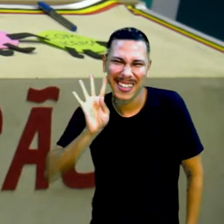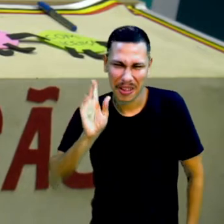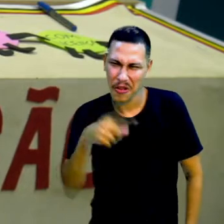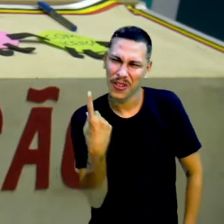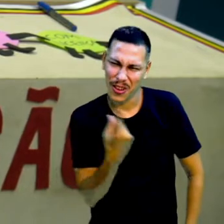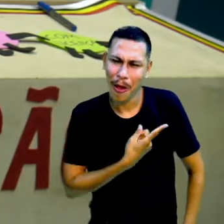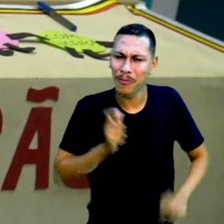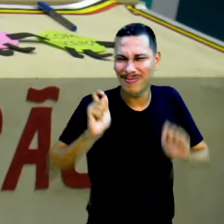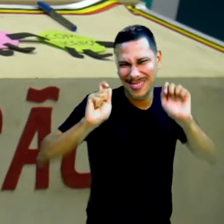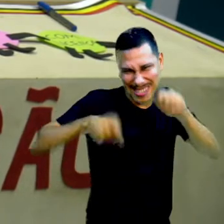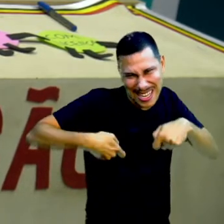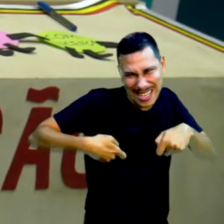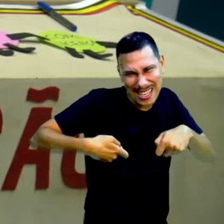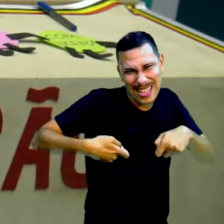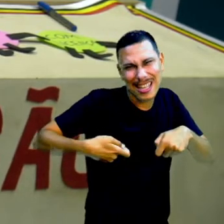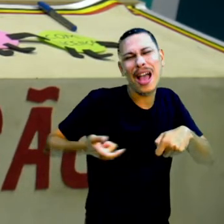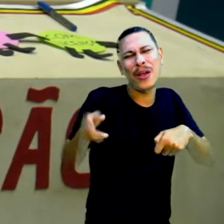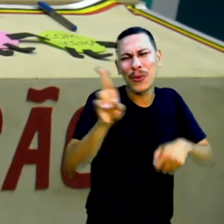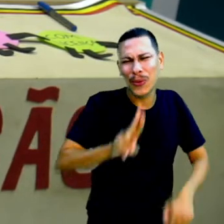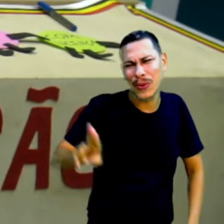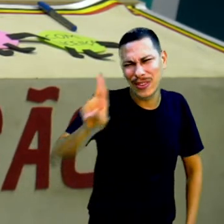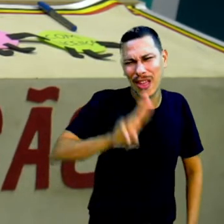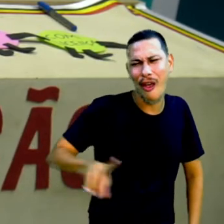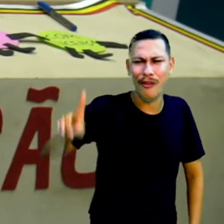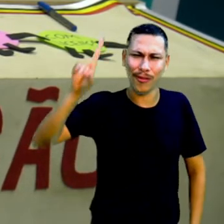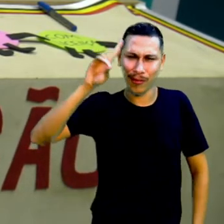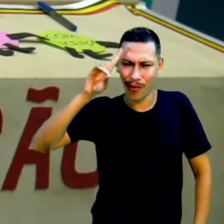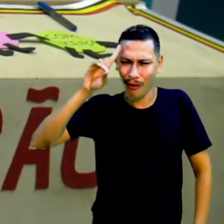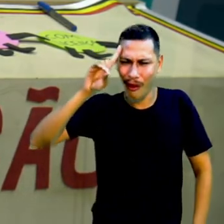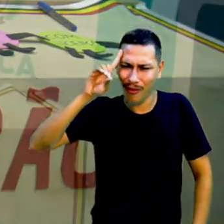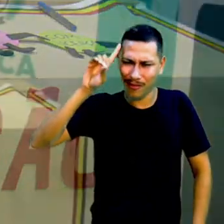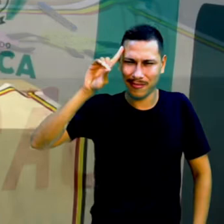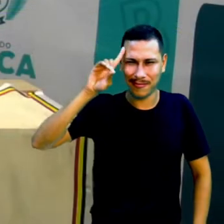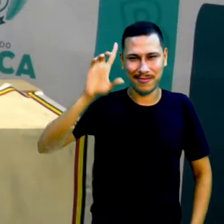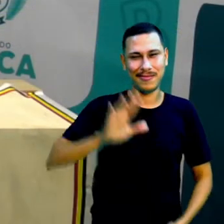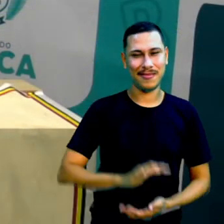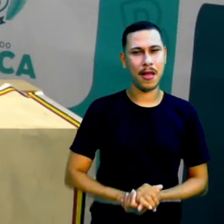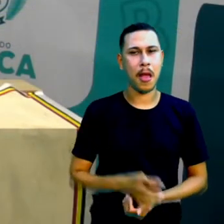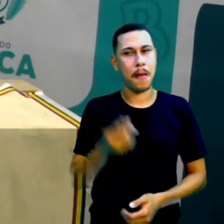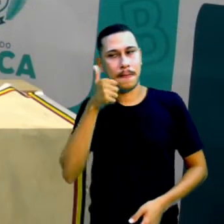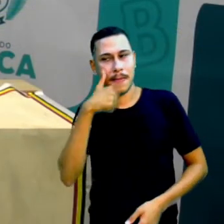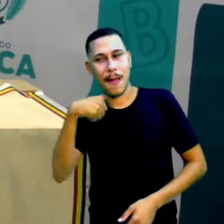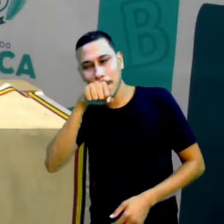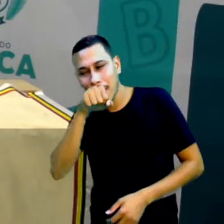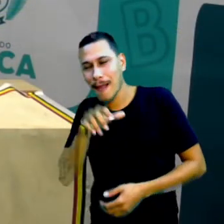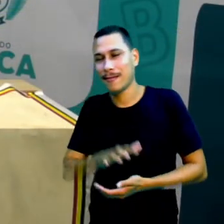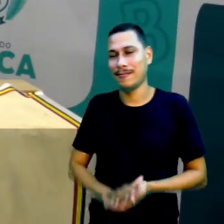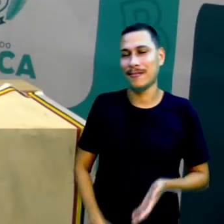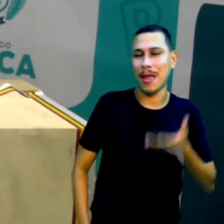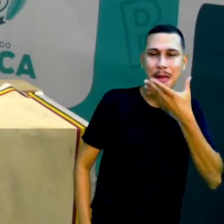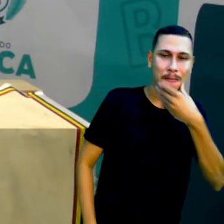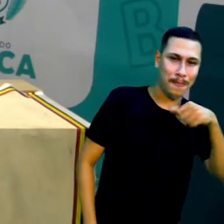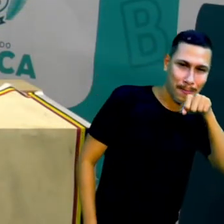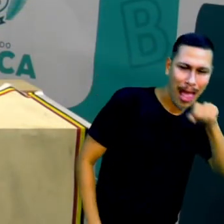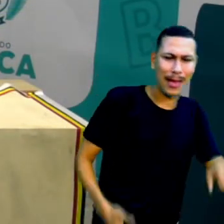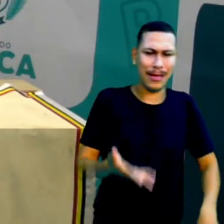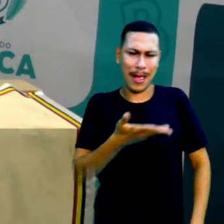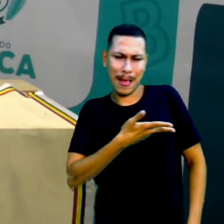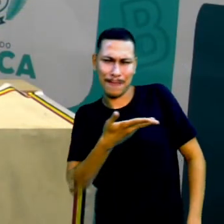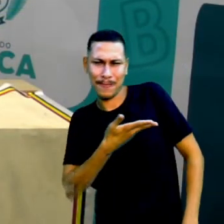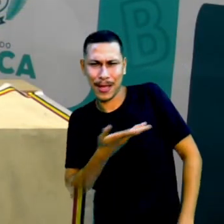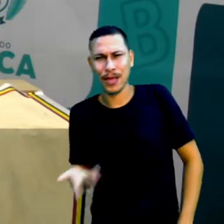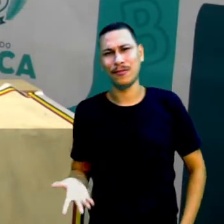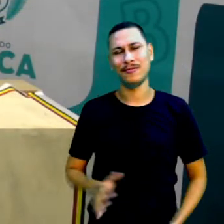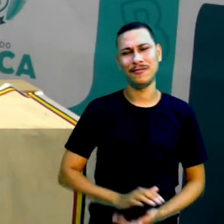gente precisa usar no nosso dia a dia. Com a mamãe, com o papai, com os